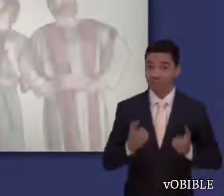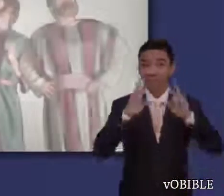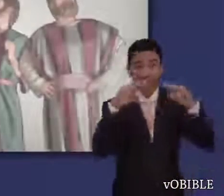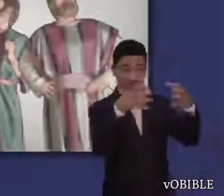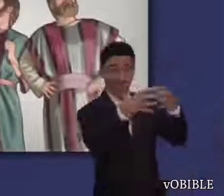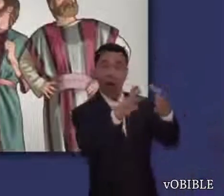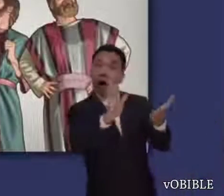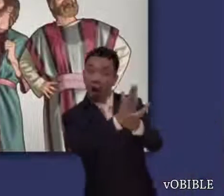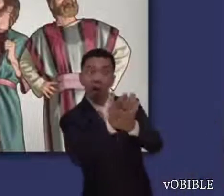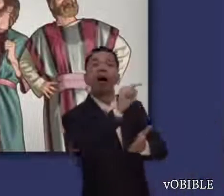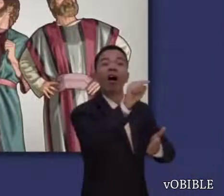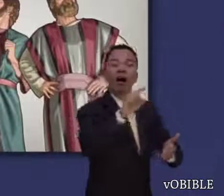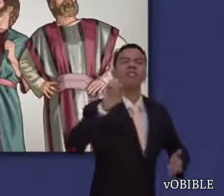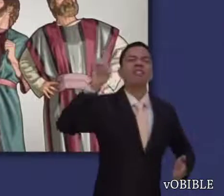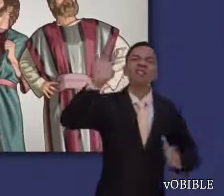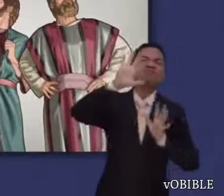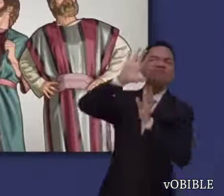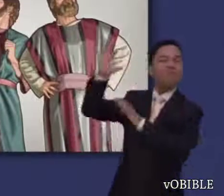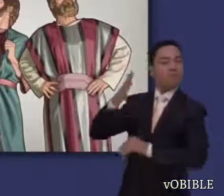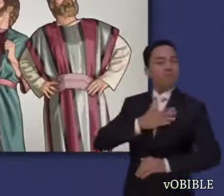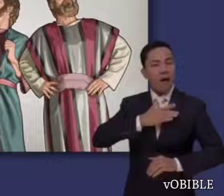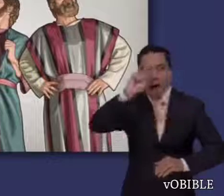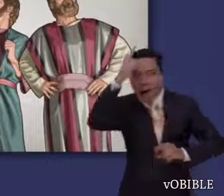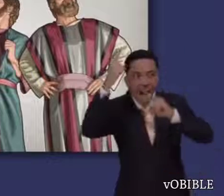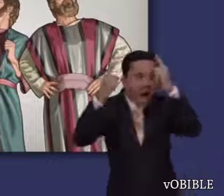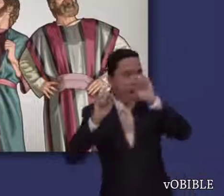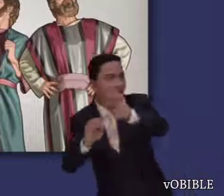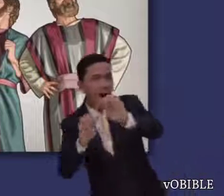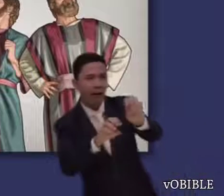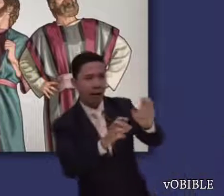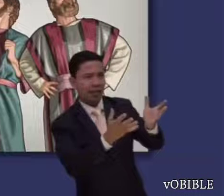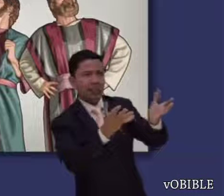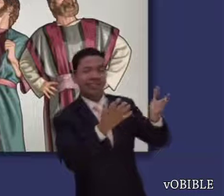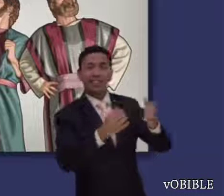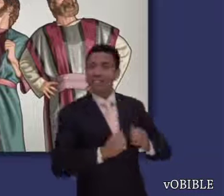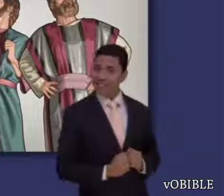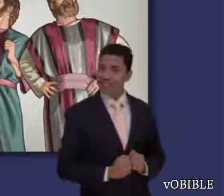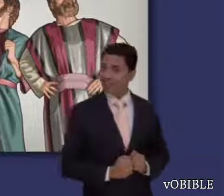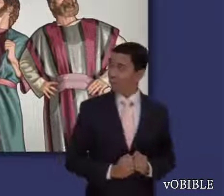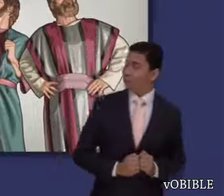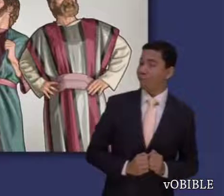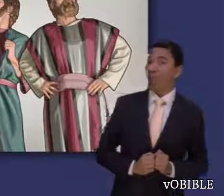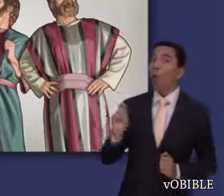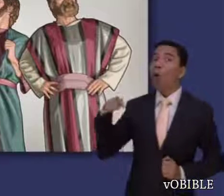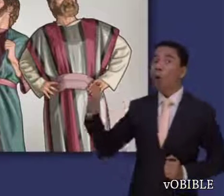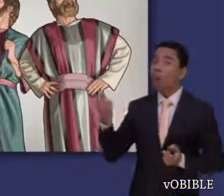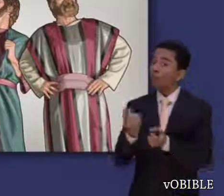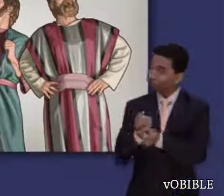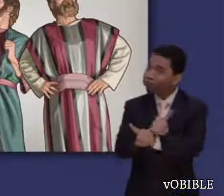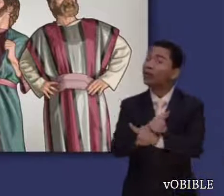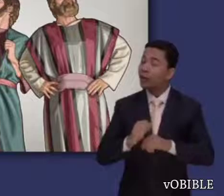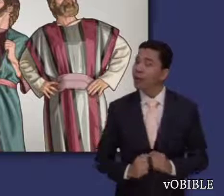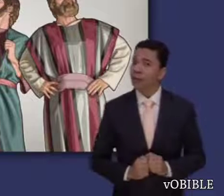é o homem que viola a lei. Esse homem simbólico é um grupo de líderes religiosos apóstatas que se colocaria acima de todos